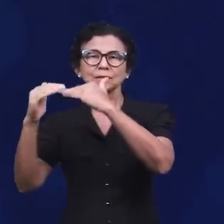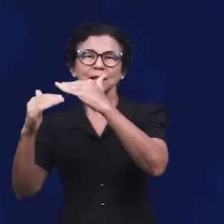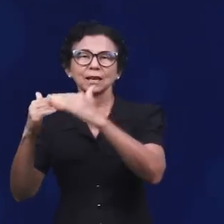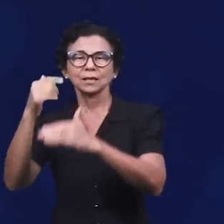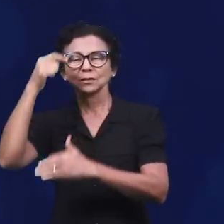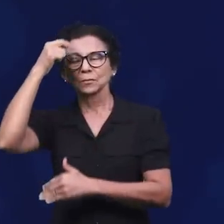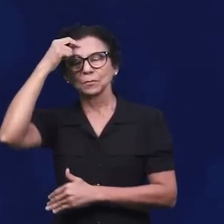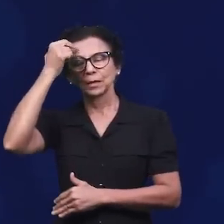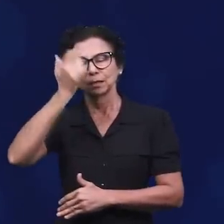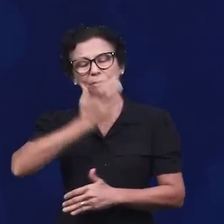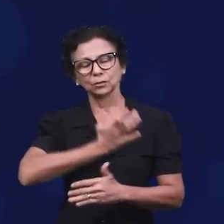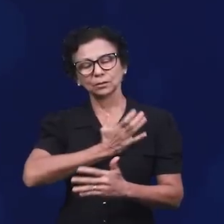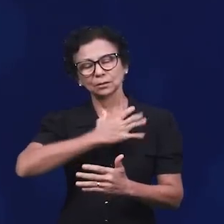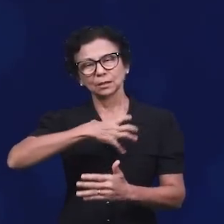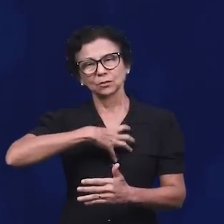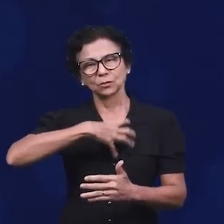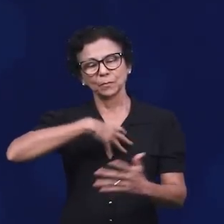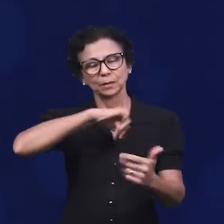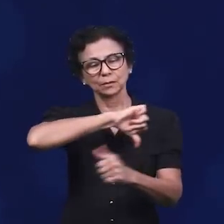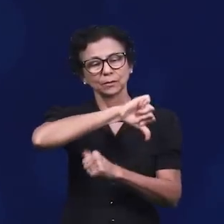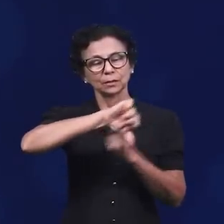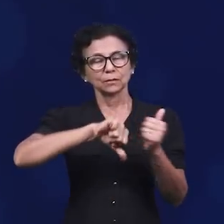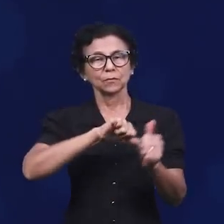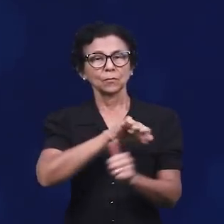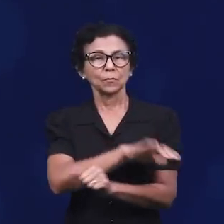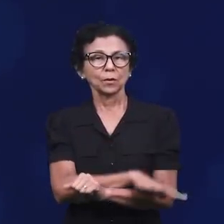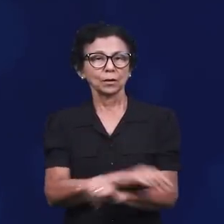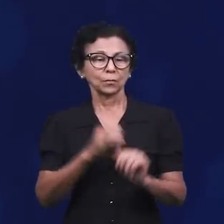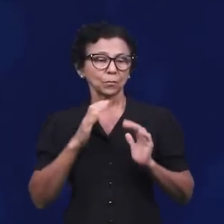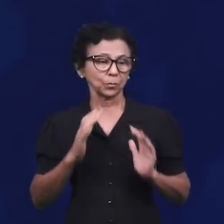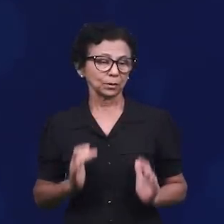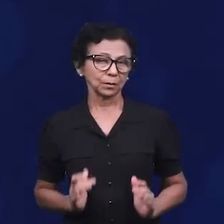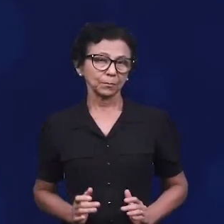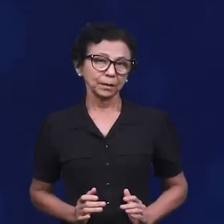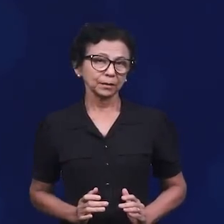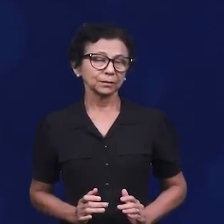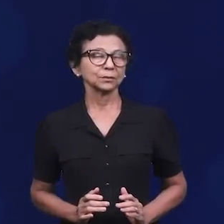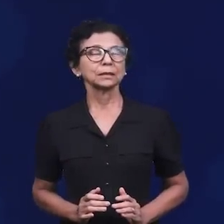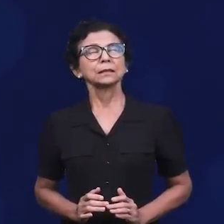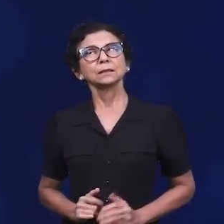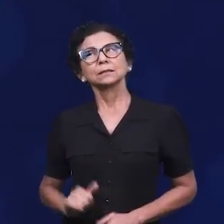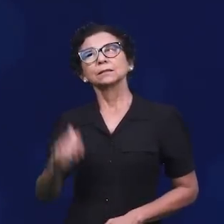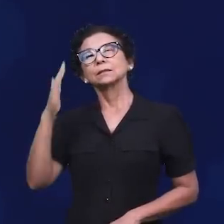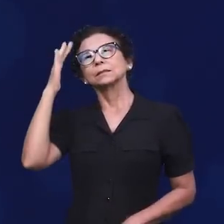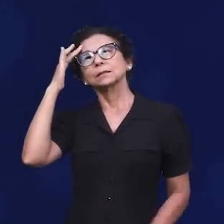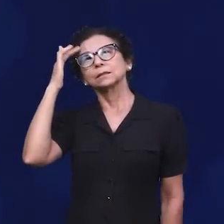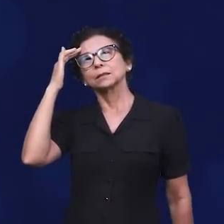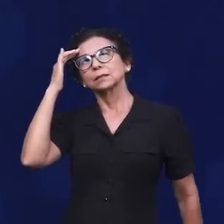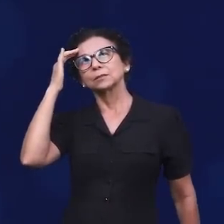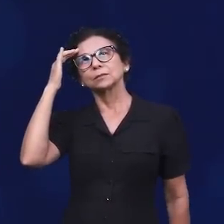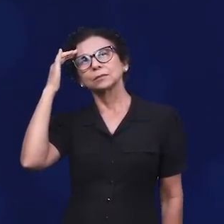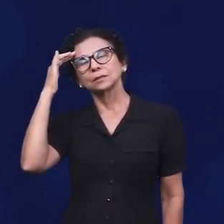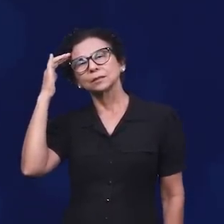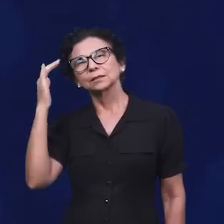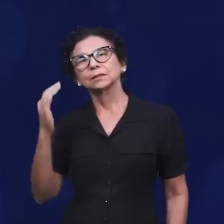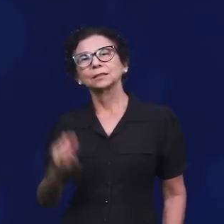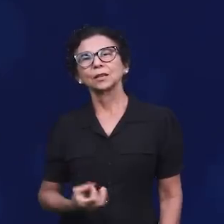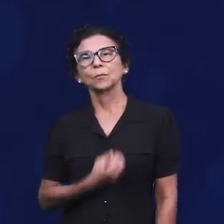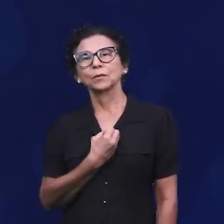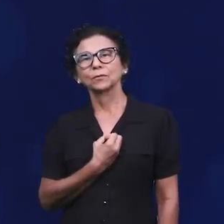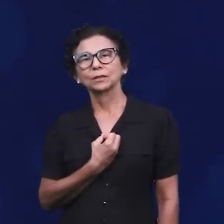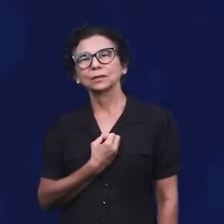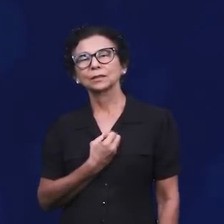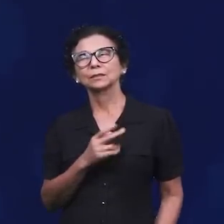mente, nosso coração, o nosso modo de viver, nos dando um entendimento de uma verdadeira vida que nós vamos em